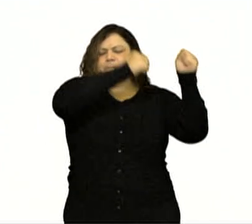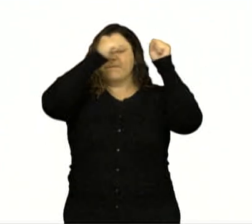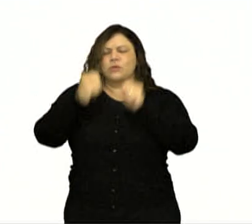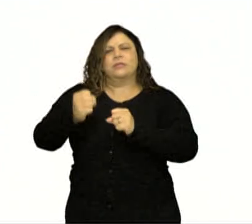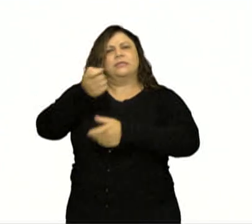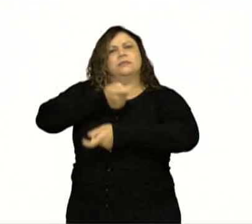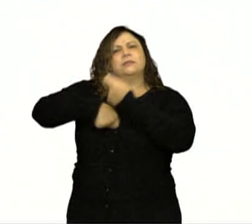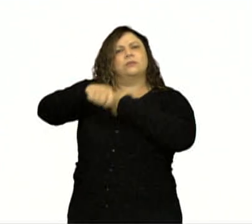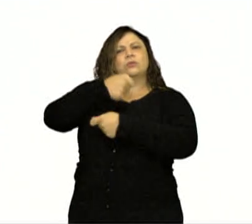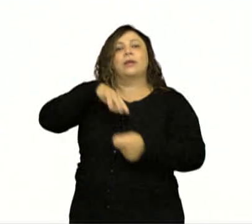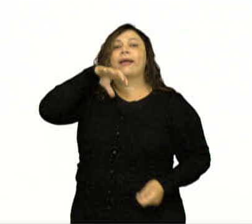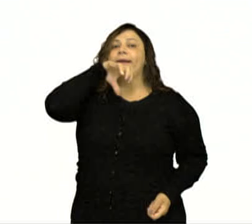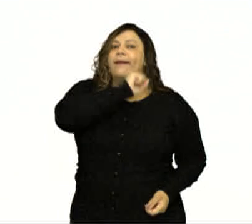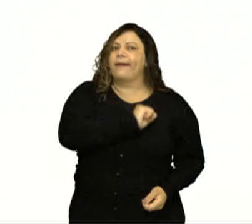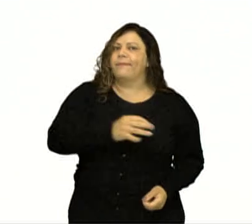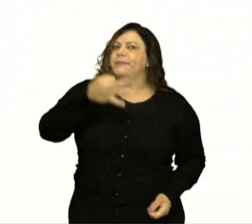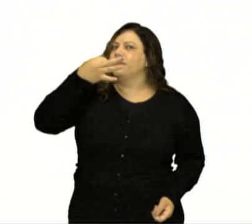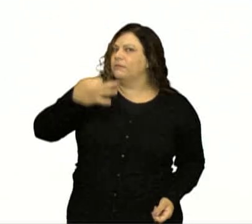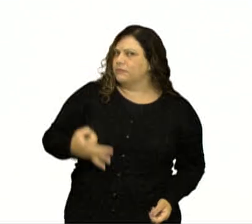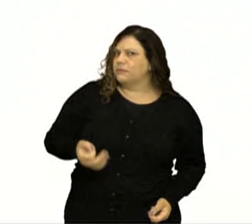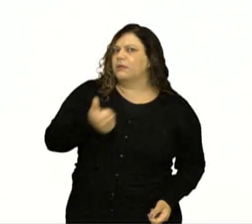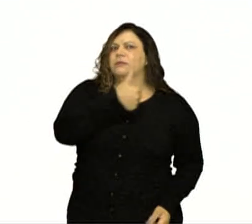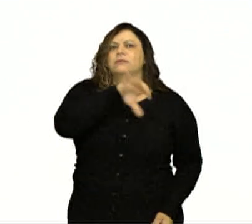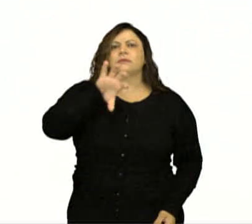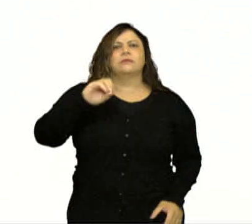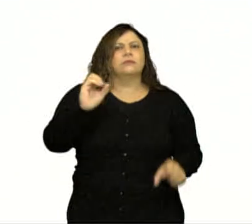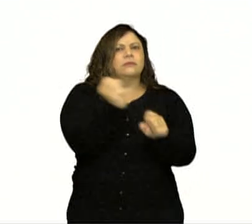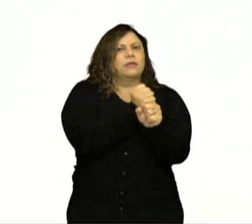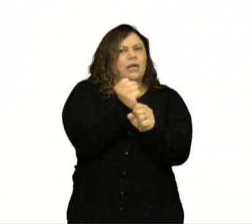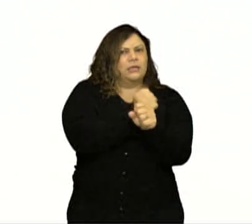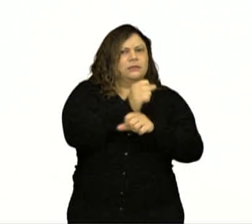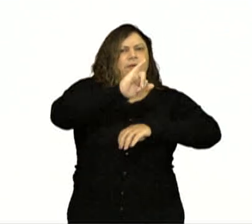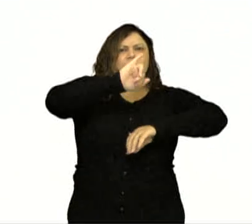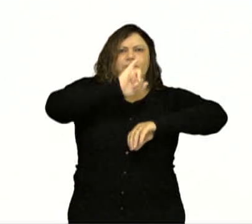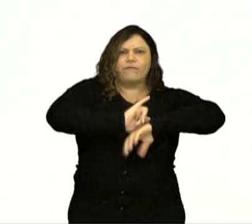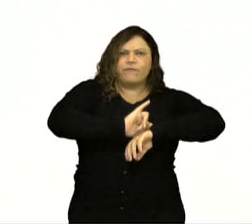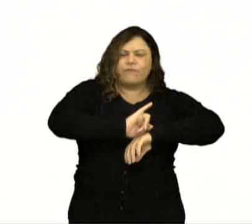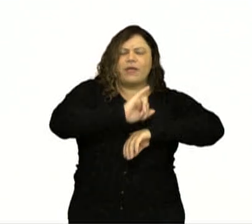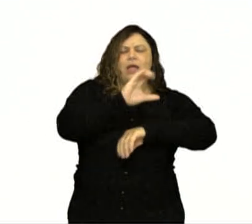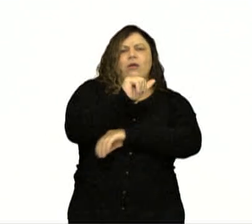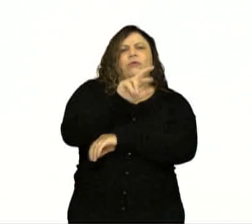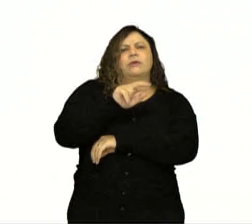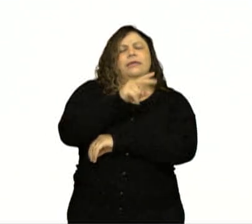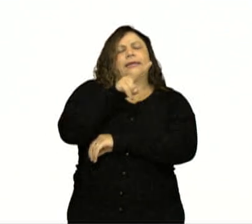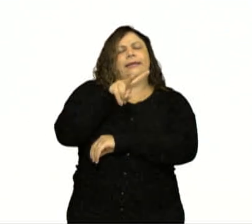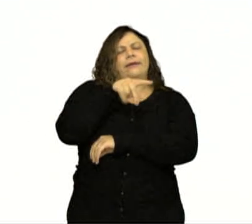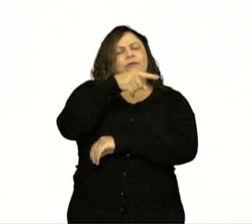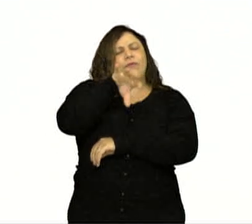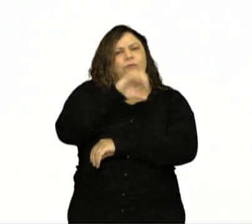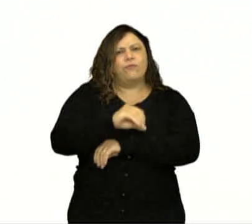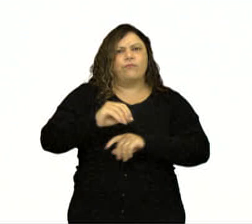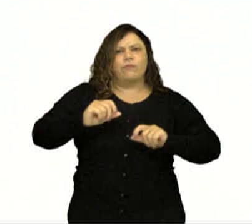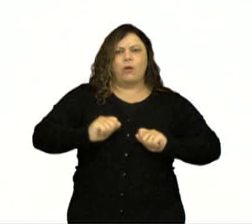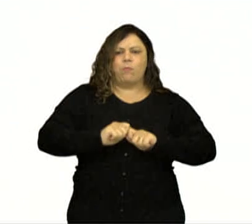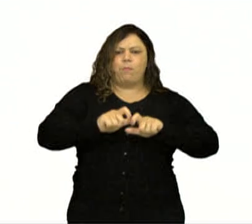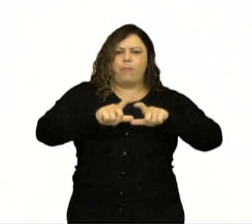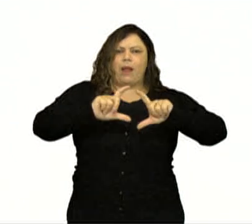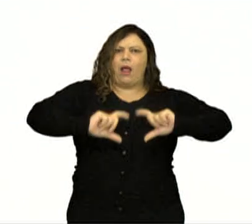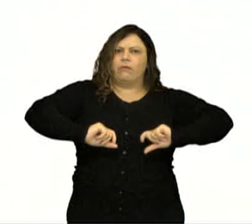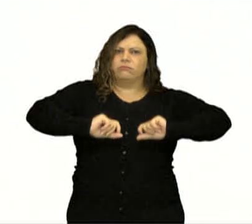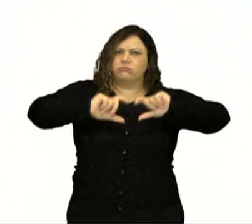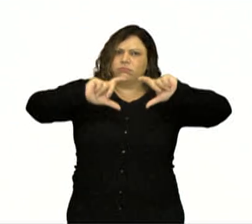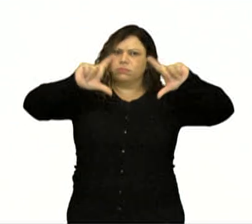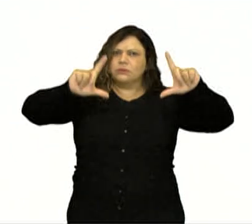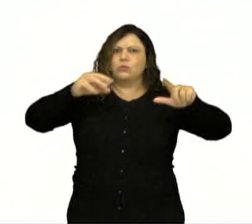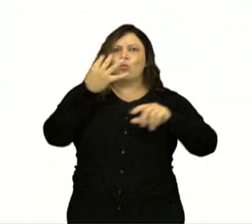rapidamente. E deu certo. Em 10 anos, a produção de ferro e de carvão aumentou cerca de 4 vezes. E houve um enorme